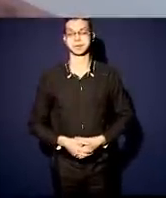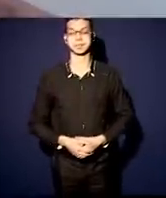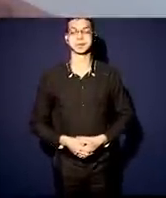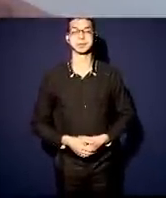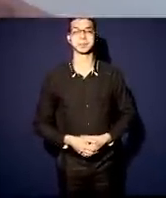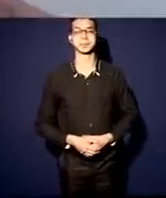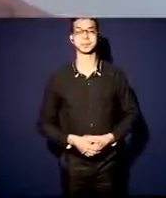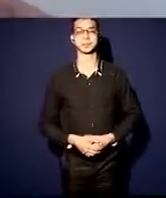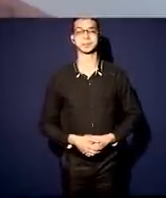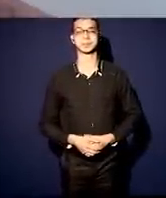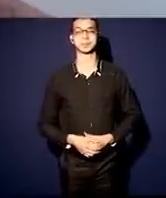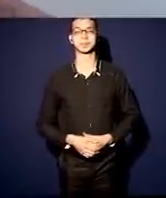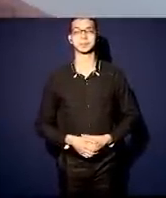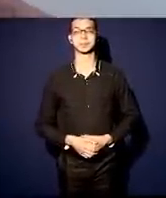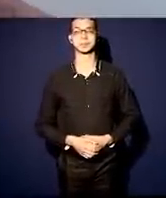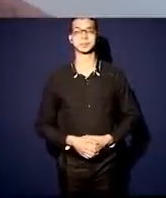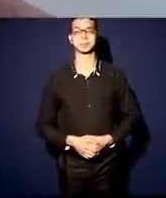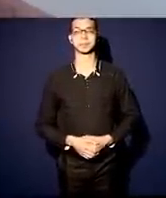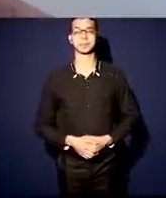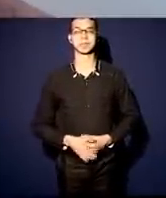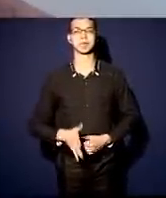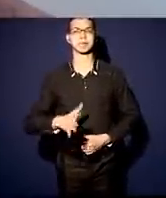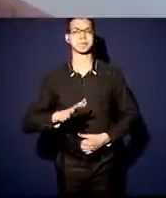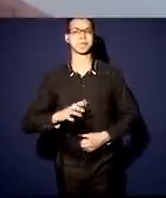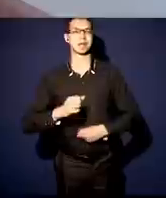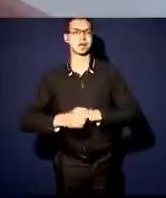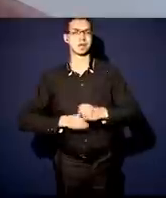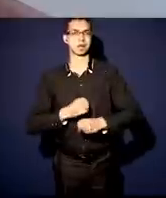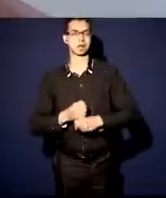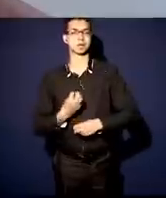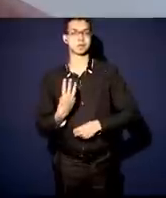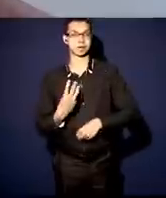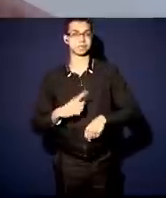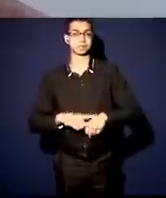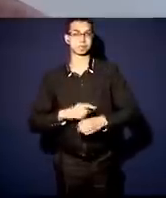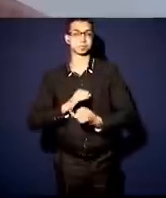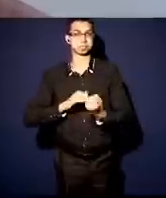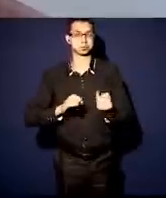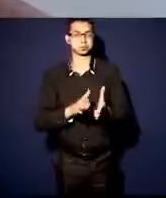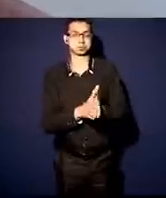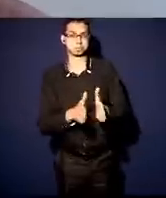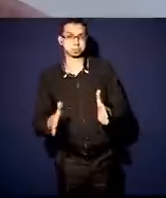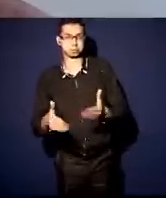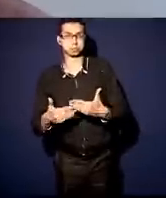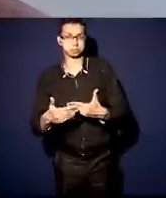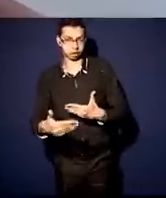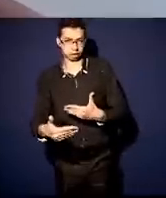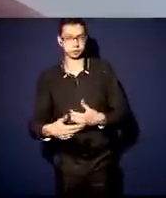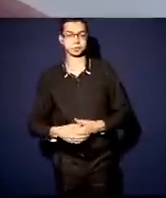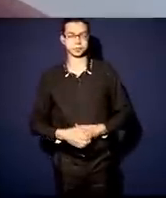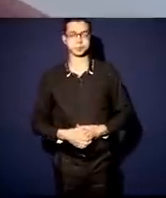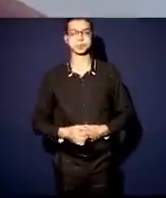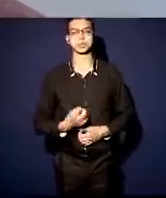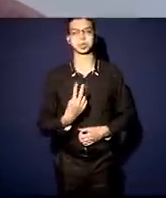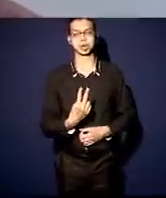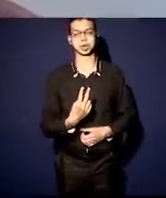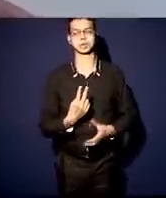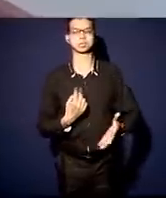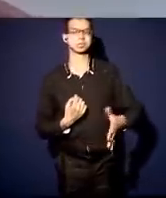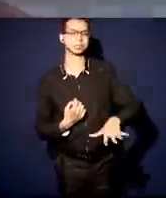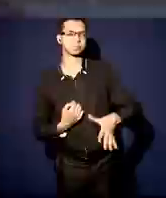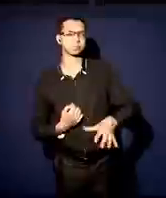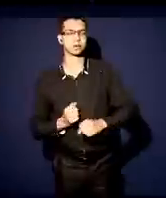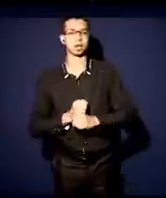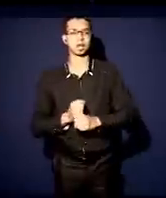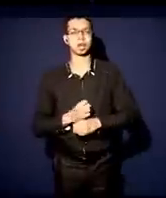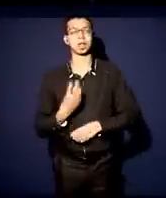inclinação ali perto do 3 anos, na parte intermediária, 2, 3 anos, do que na parte